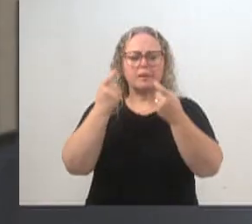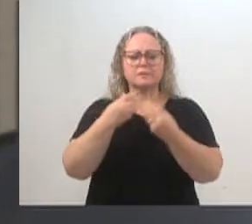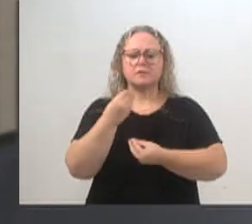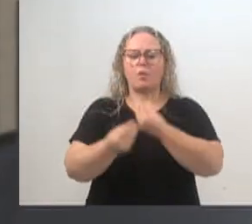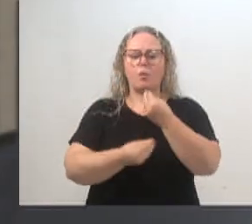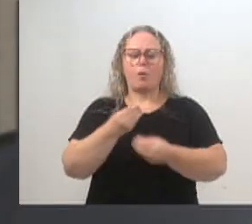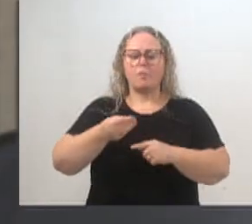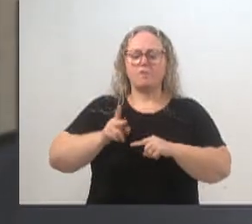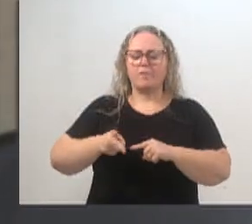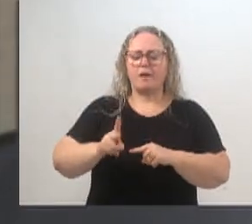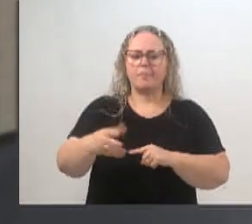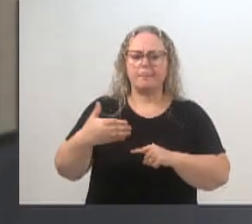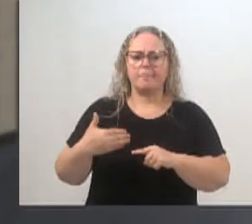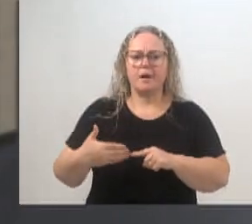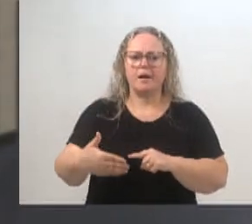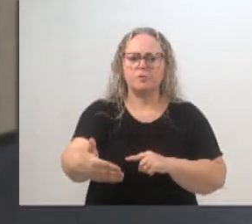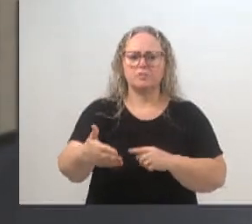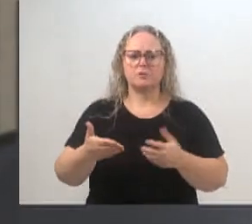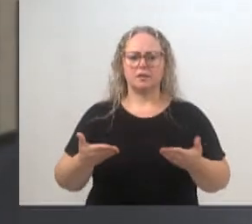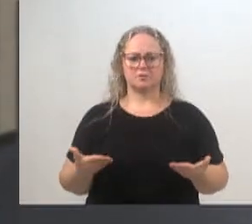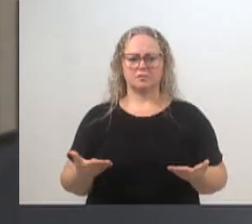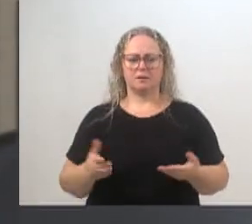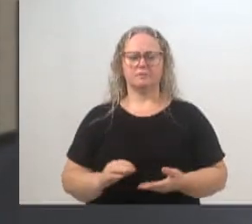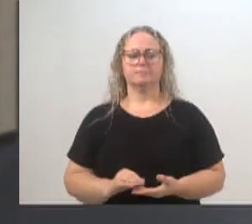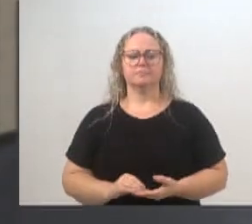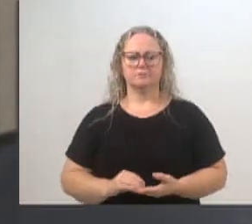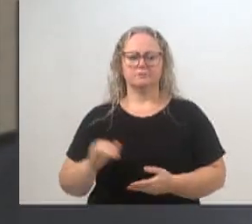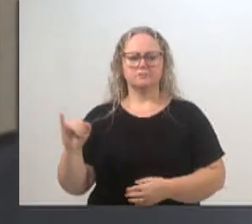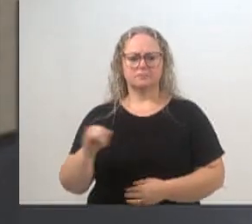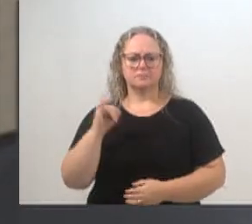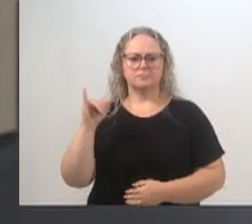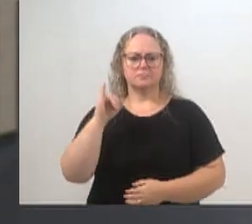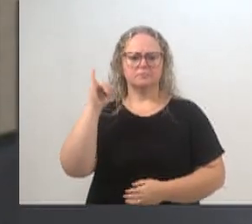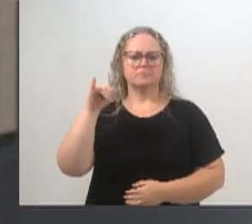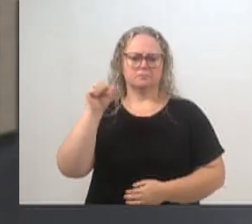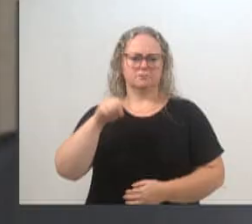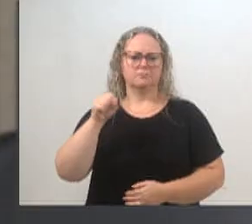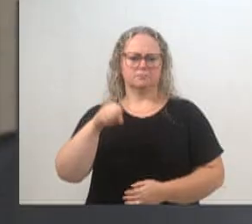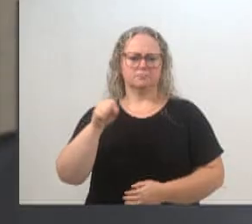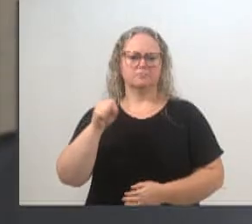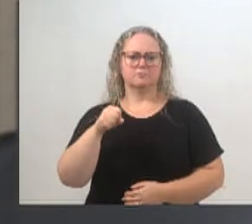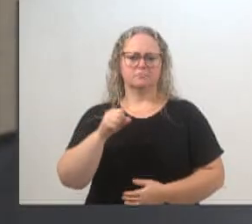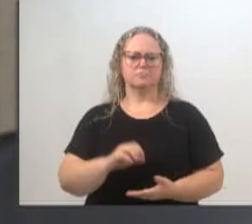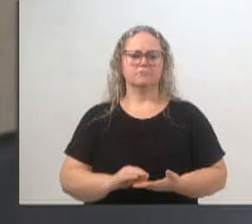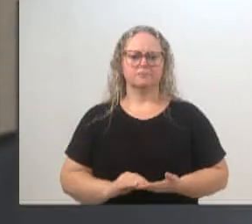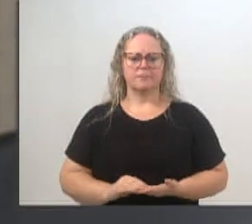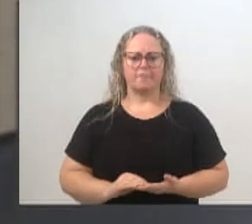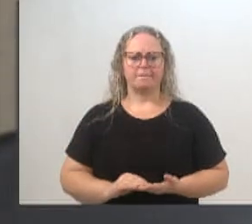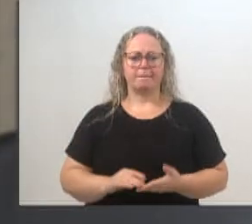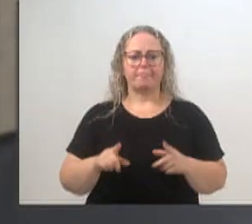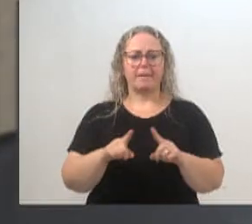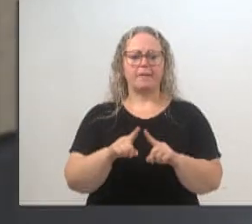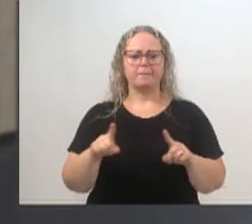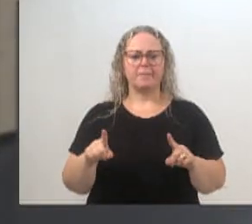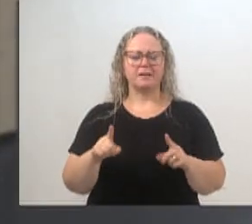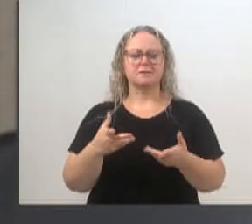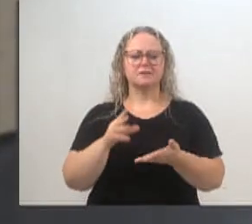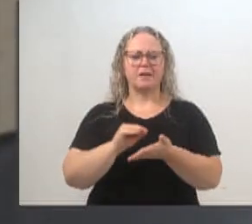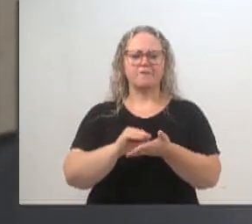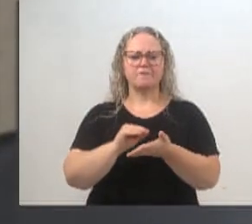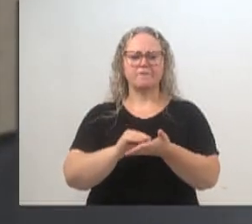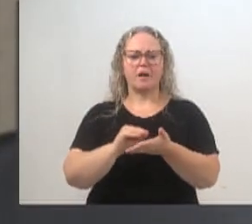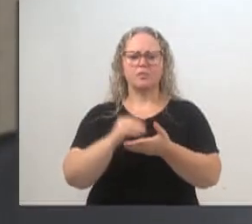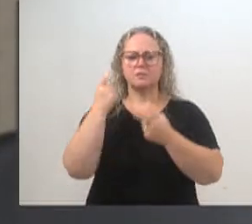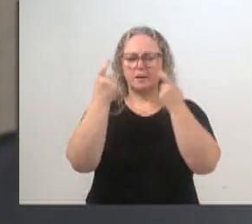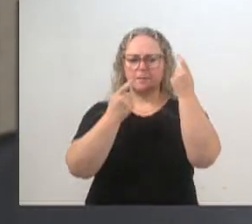desse serviço público, que é sim importante em todas as cidades, a gente não está negando isso, mas a despreocupação e a